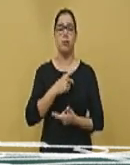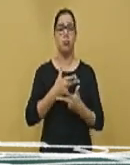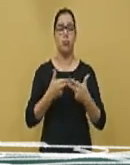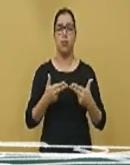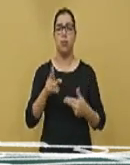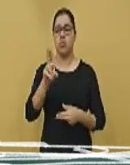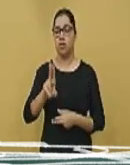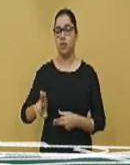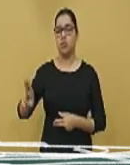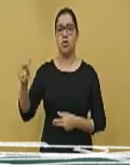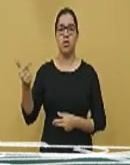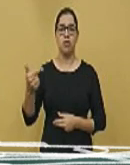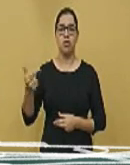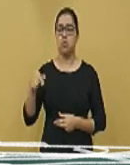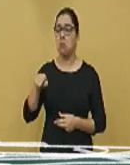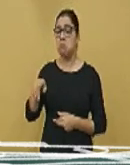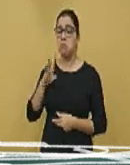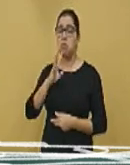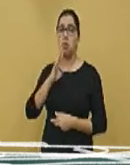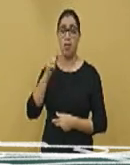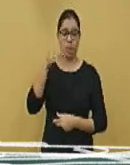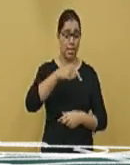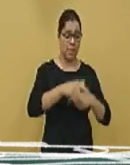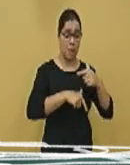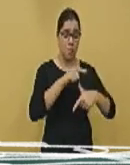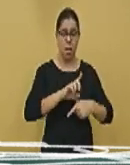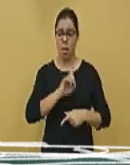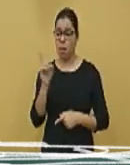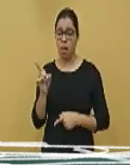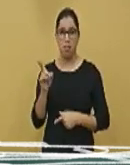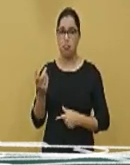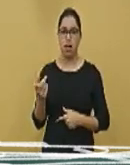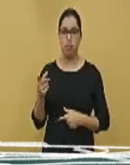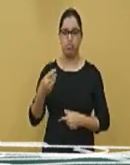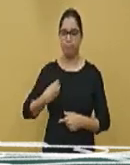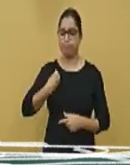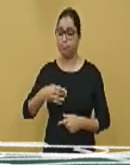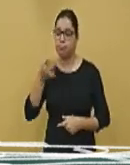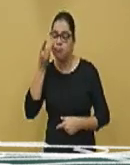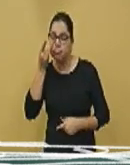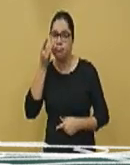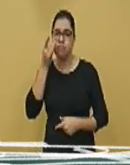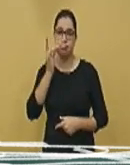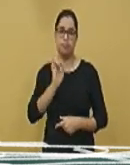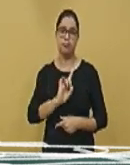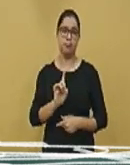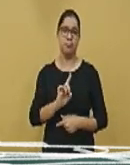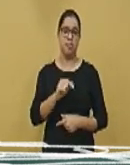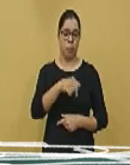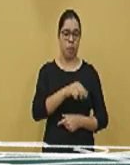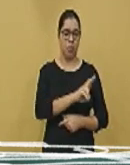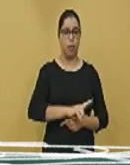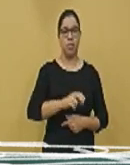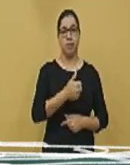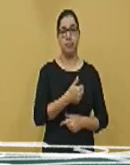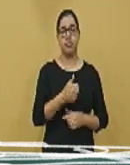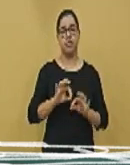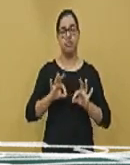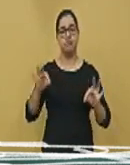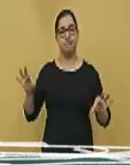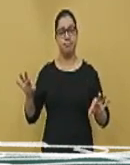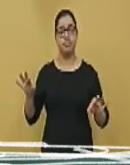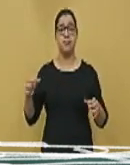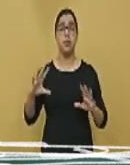sem conhecer a unidade 2. Então, é fundamental que nós vamos para lá. Vai ser difícil a adaptação